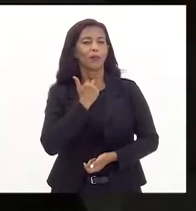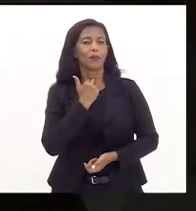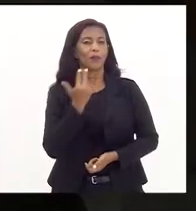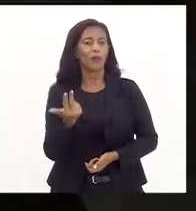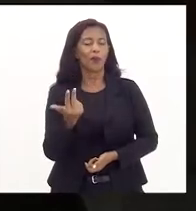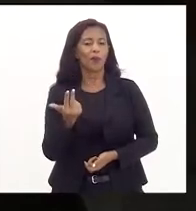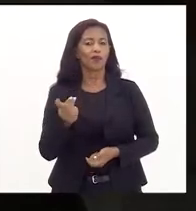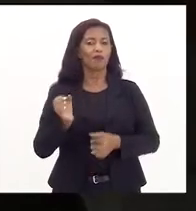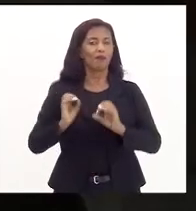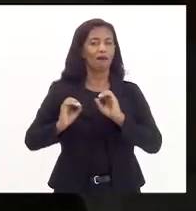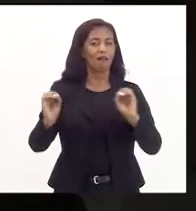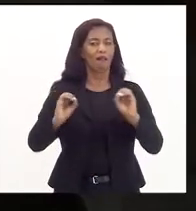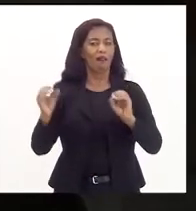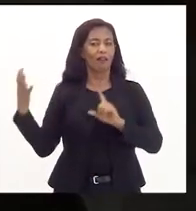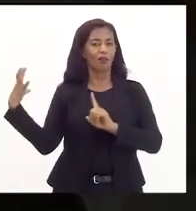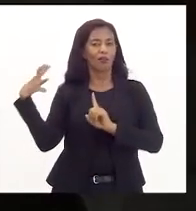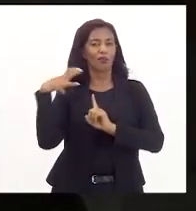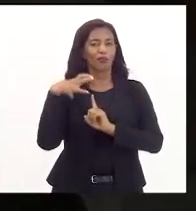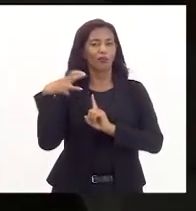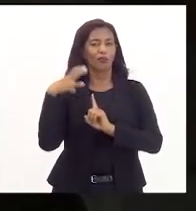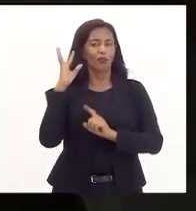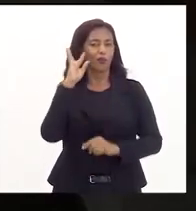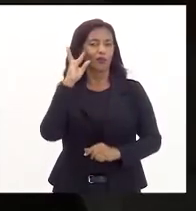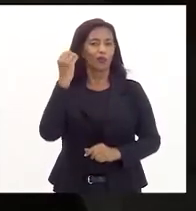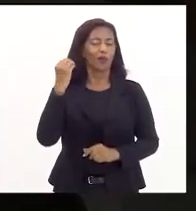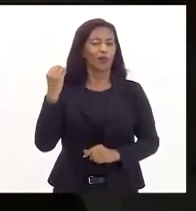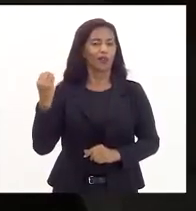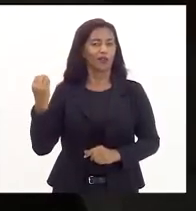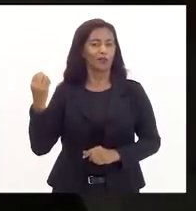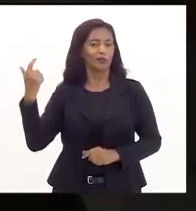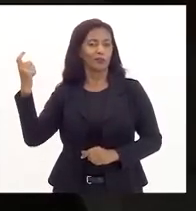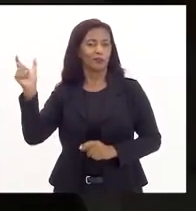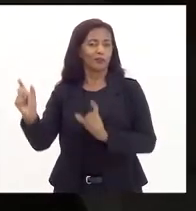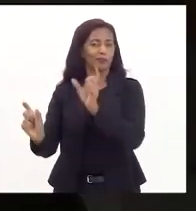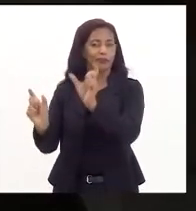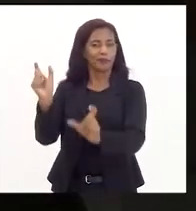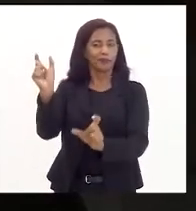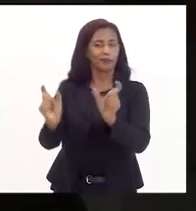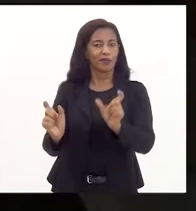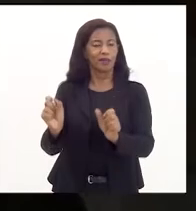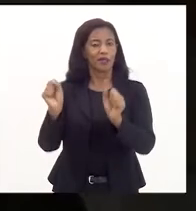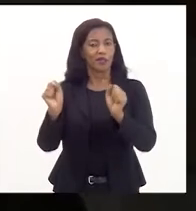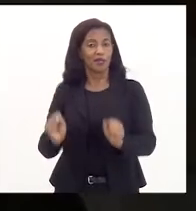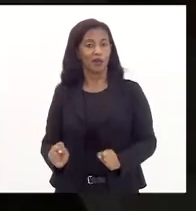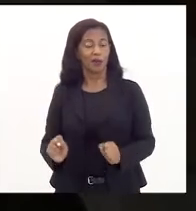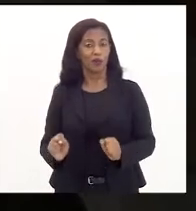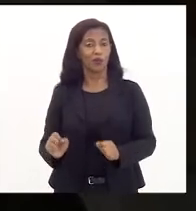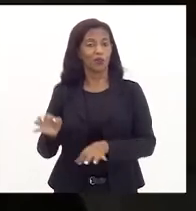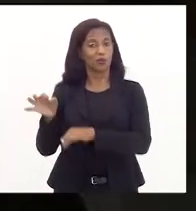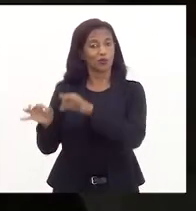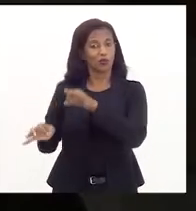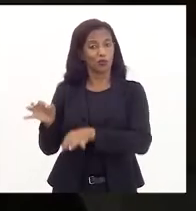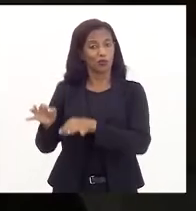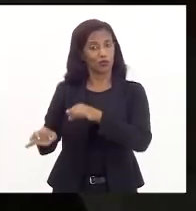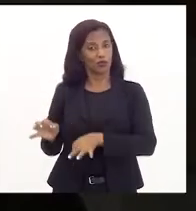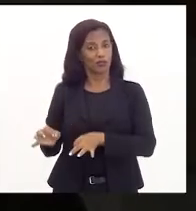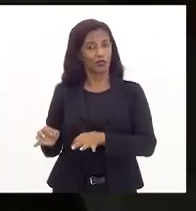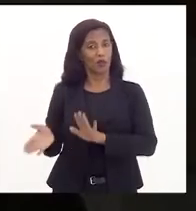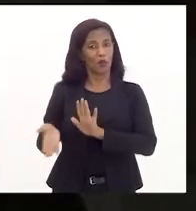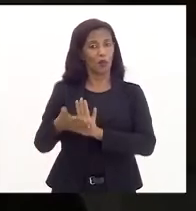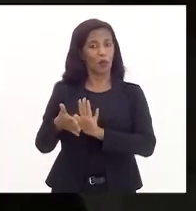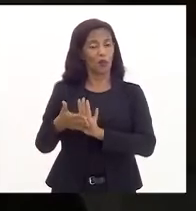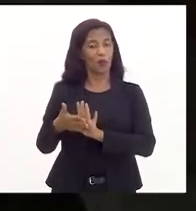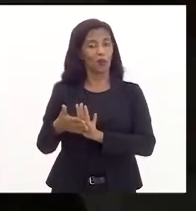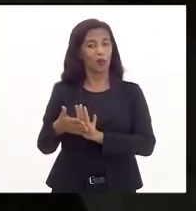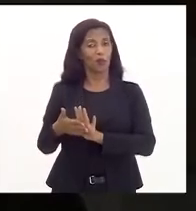estar sujeitos a influências e a decisões de terceiros, que são o Poder Judiciário e o próprio